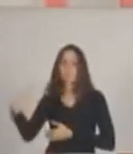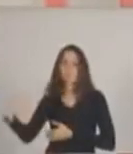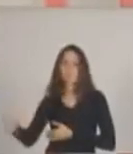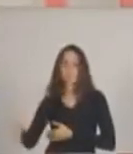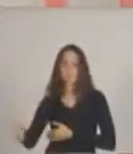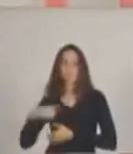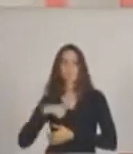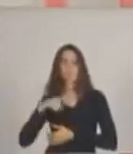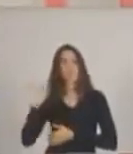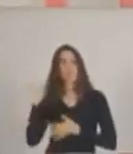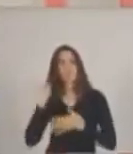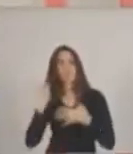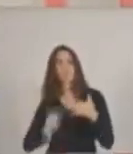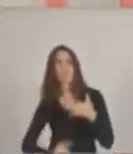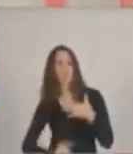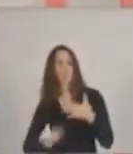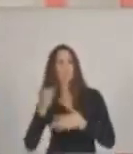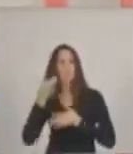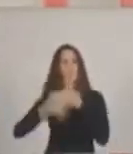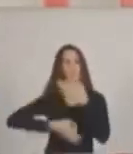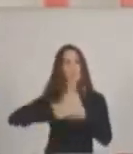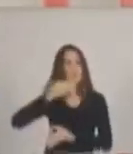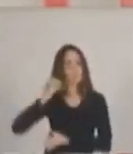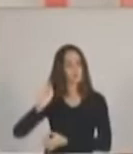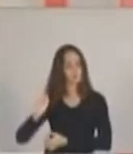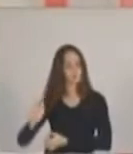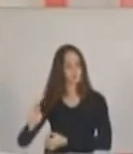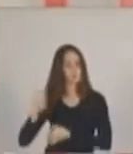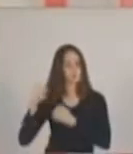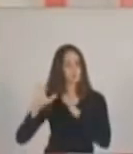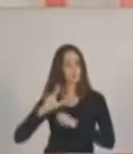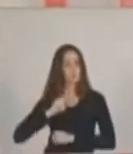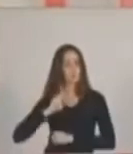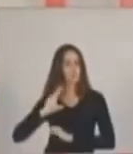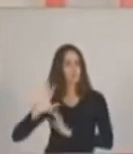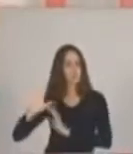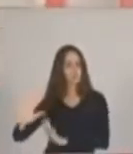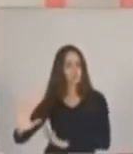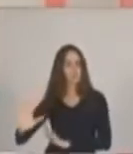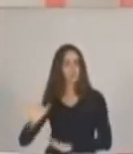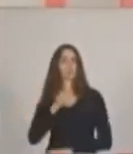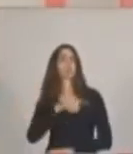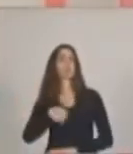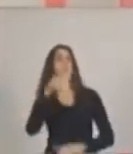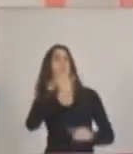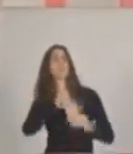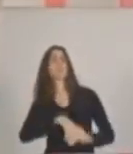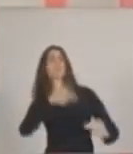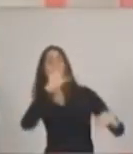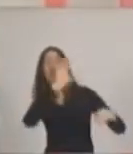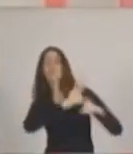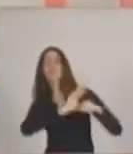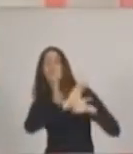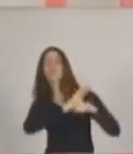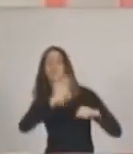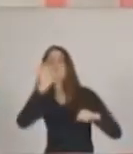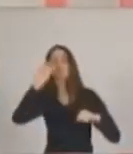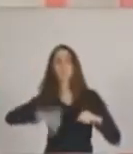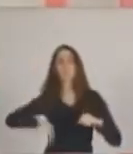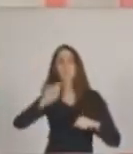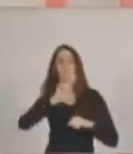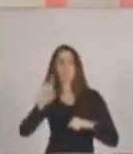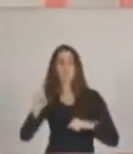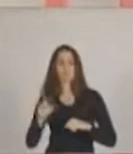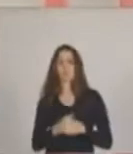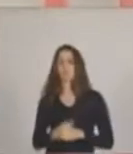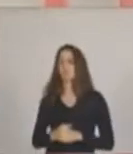razões dele para ter essas argumentações, que são dele. Mas é votar, é constitucional ou não é? Ele deputado diz Janete, que é constitucional... O relatório meu é